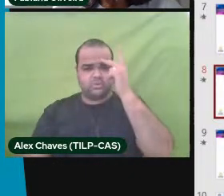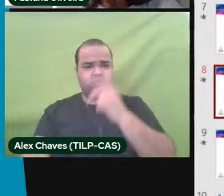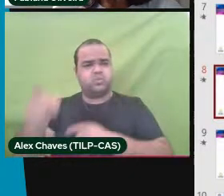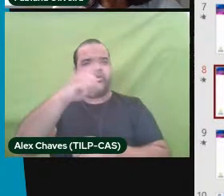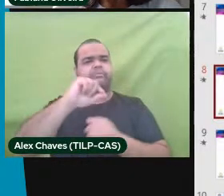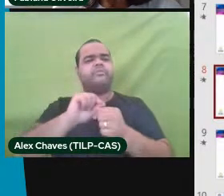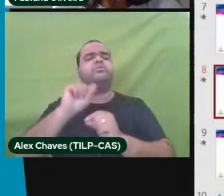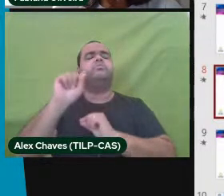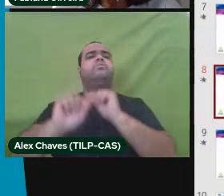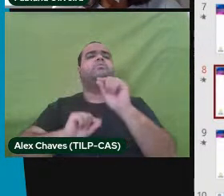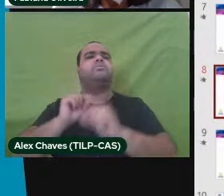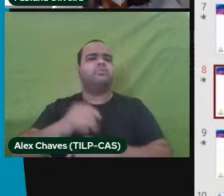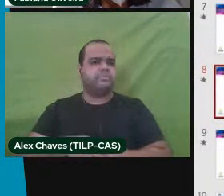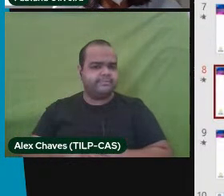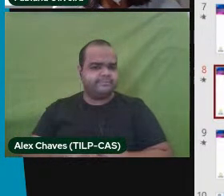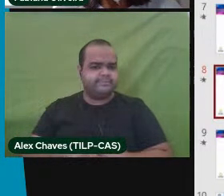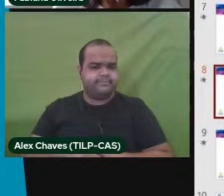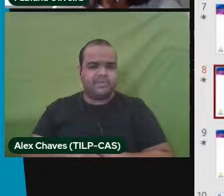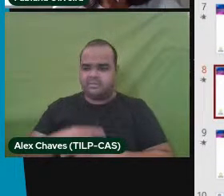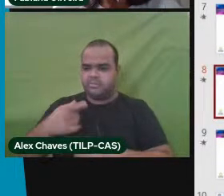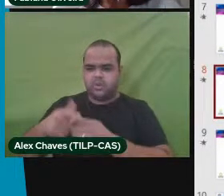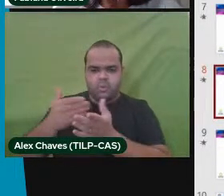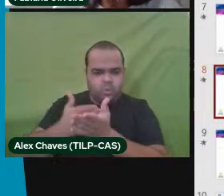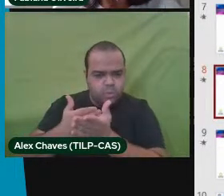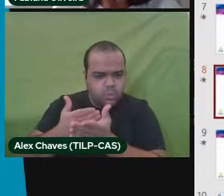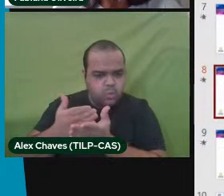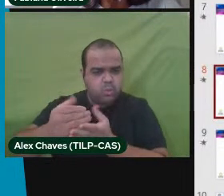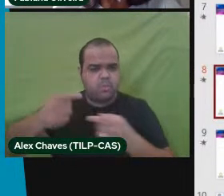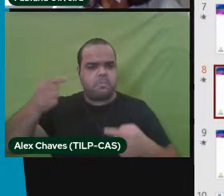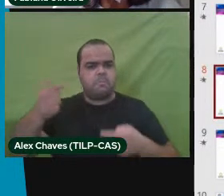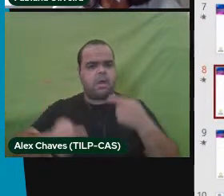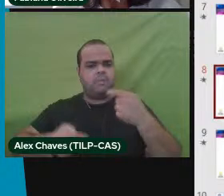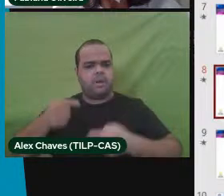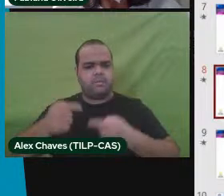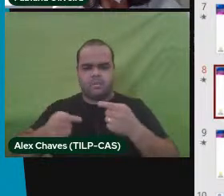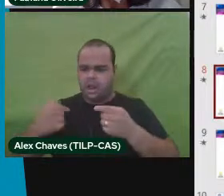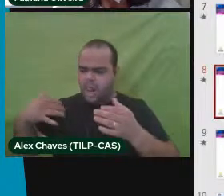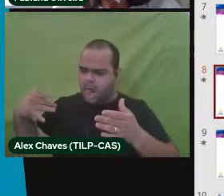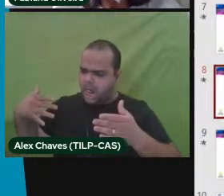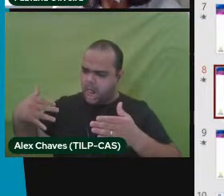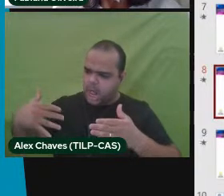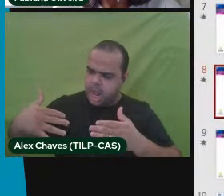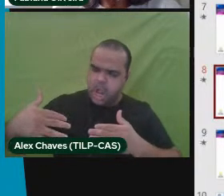Porque quando começou o debate, e ao longo desses anos,